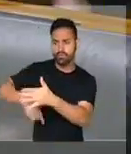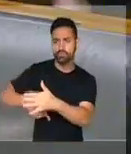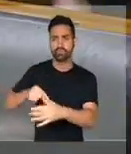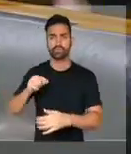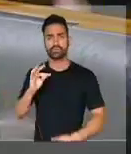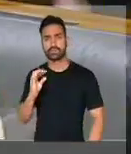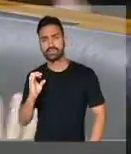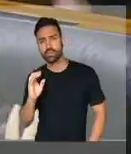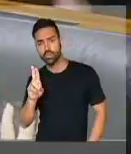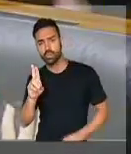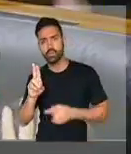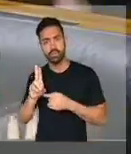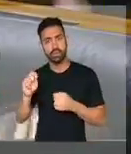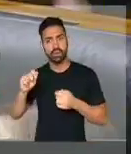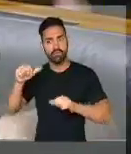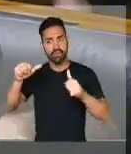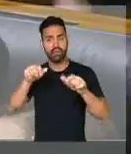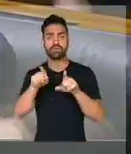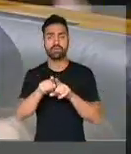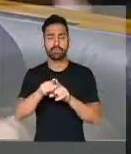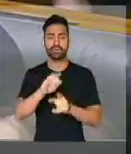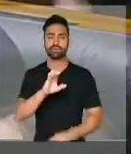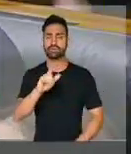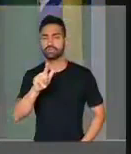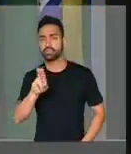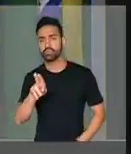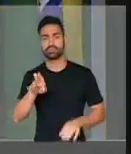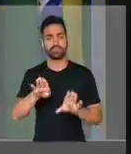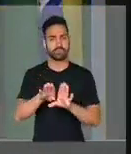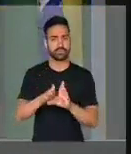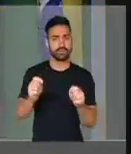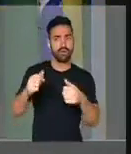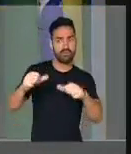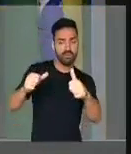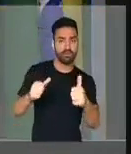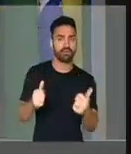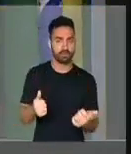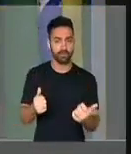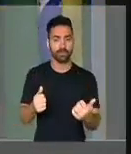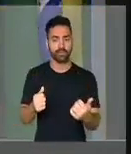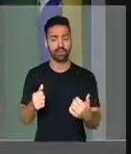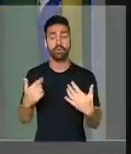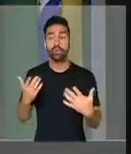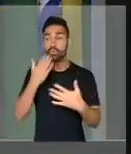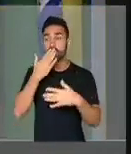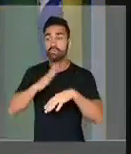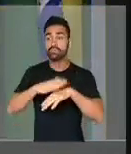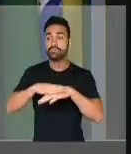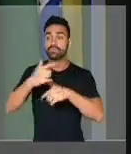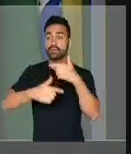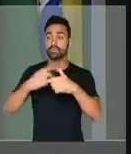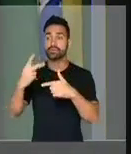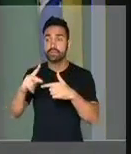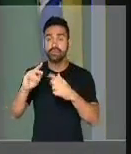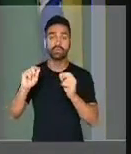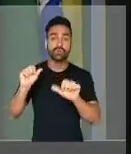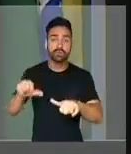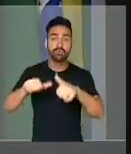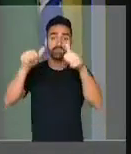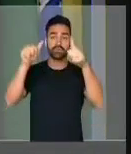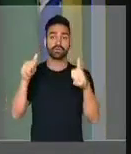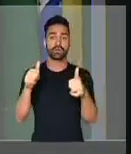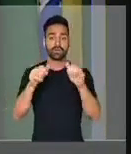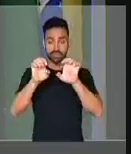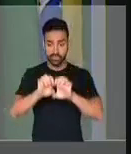dos tribunais de contas e dos controladores de contas. O que vocês estão fazendo, o que vocês estão aperfeiçoando,